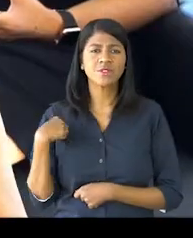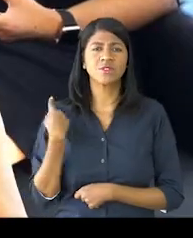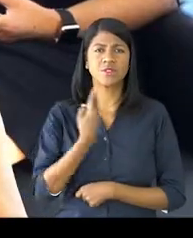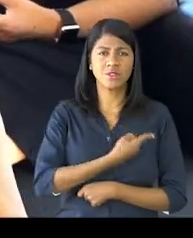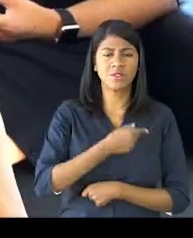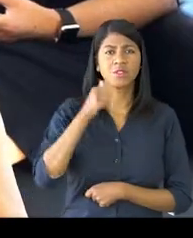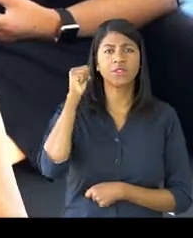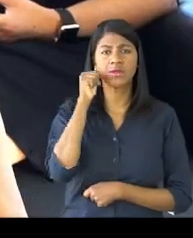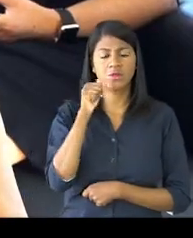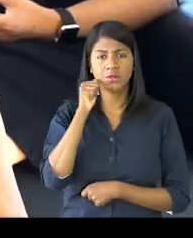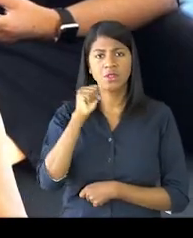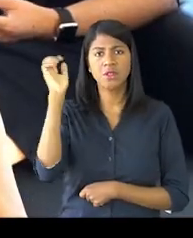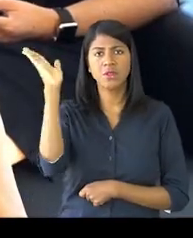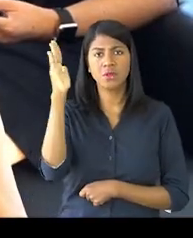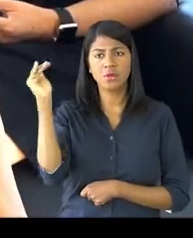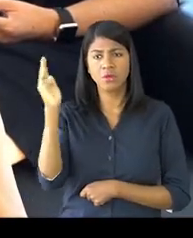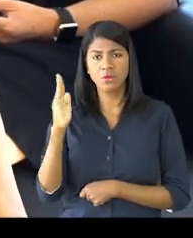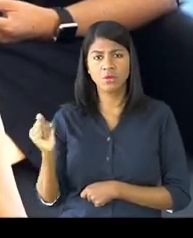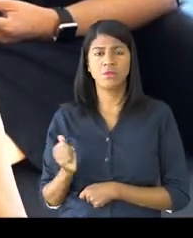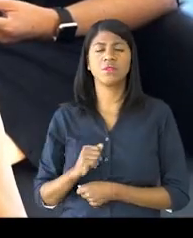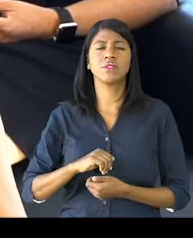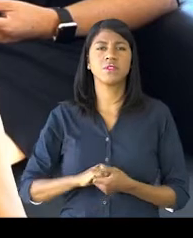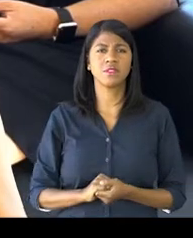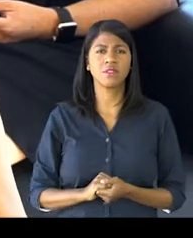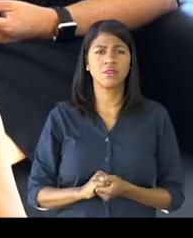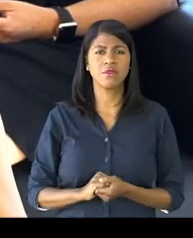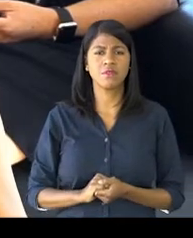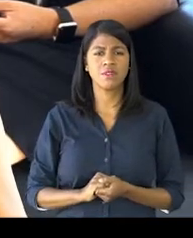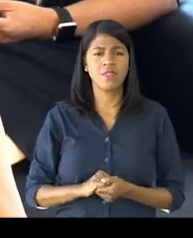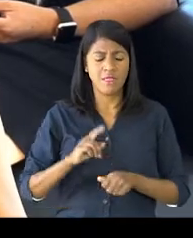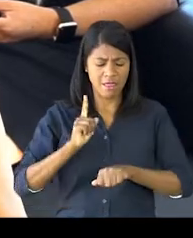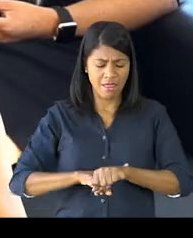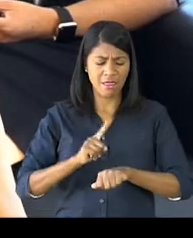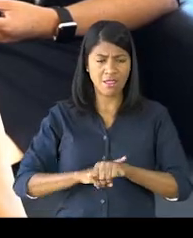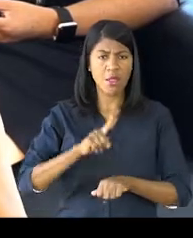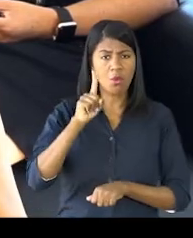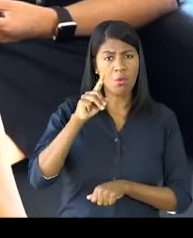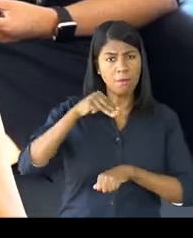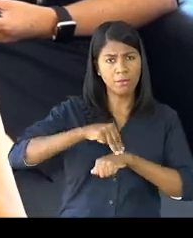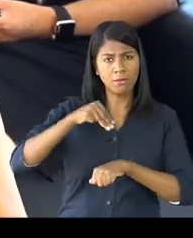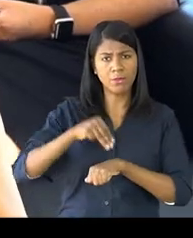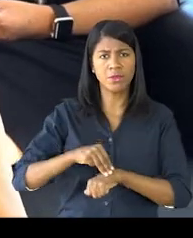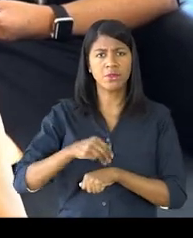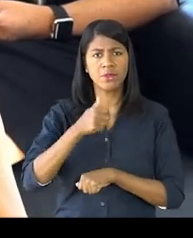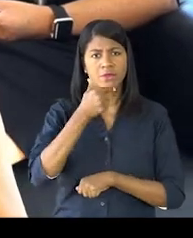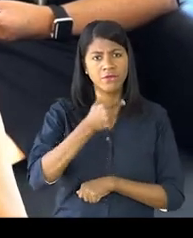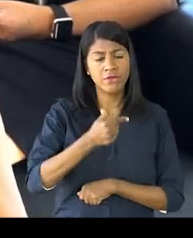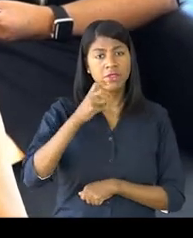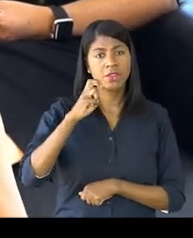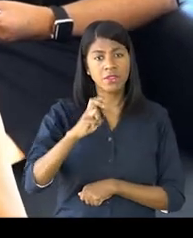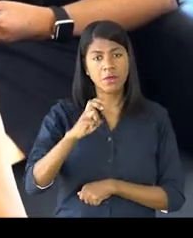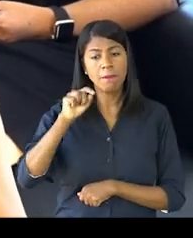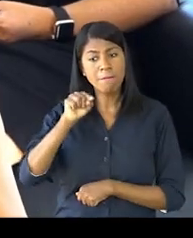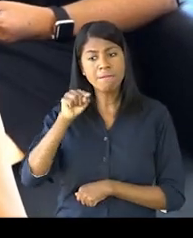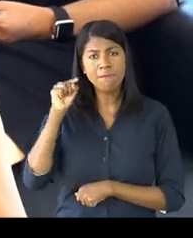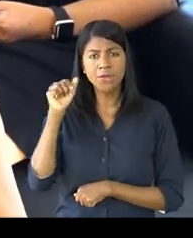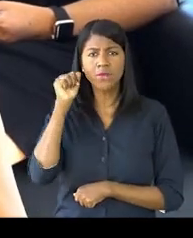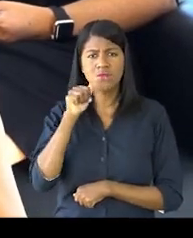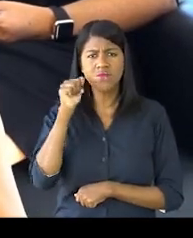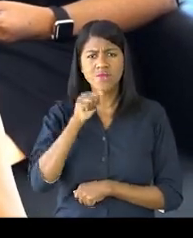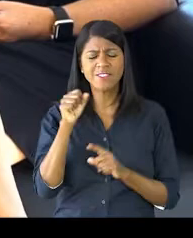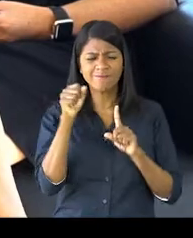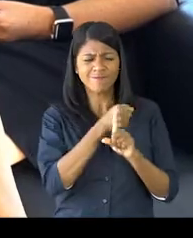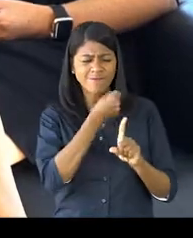essa situação em que vivem nossas mulheres. No Brasil, Camarota, a cada um minuto, 25 mulheres sofrem